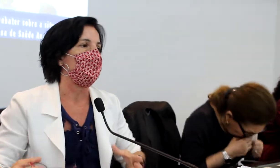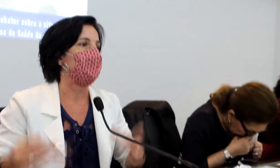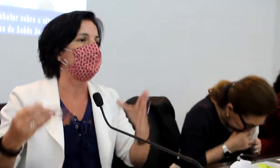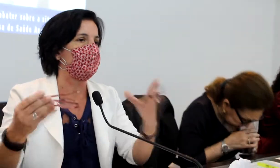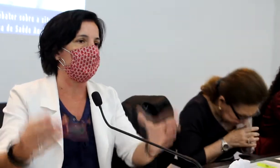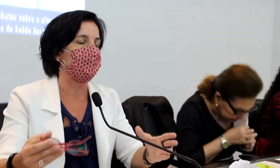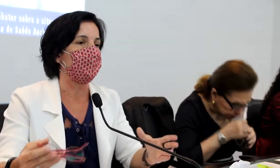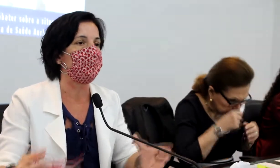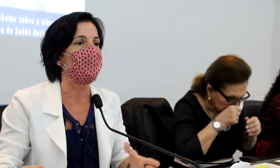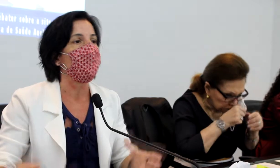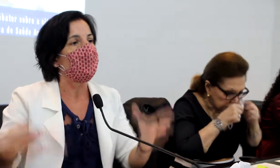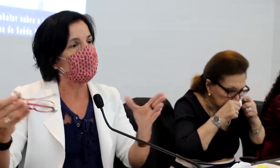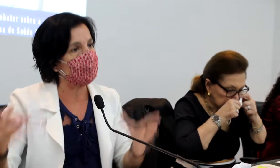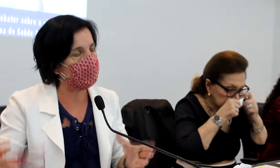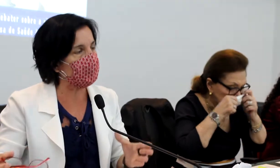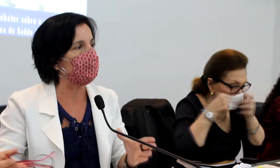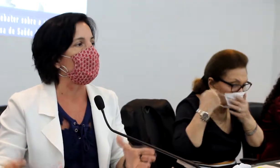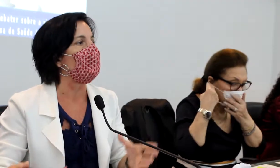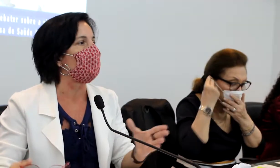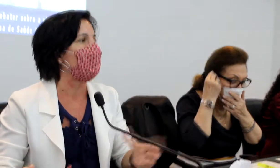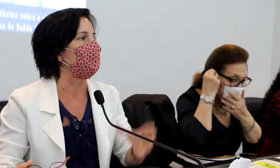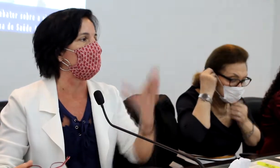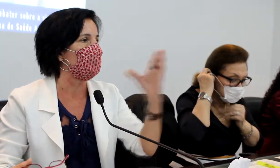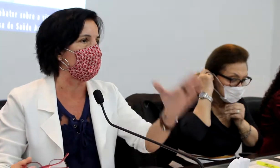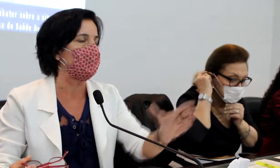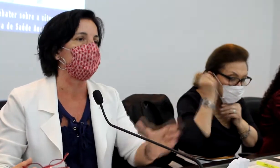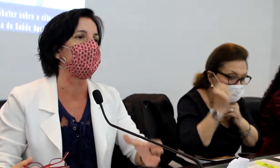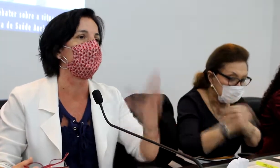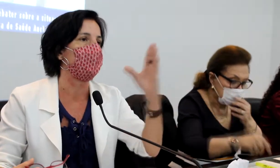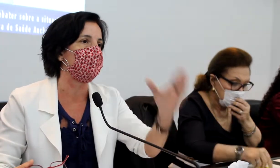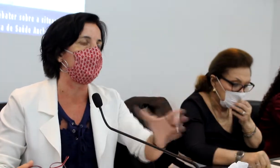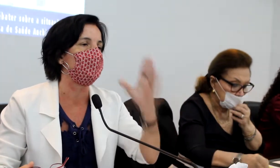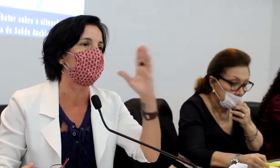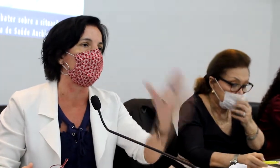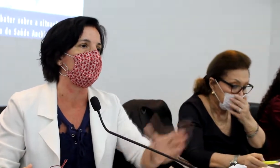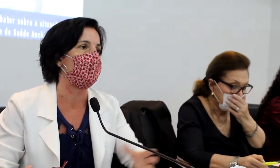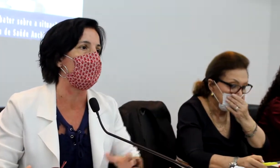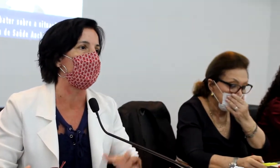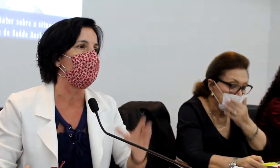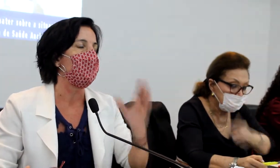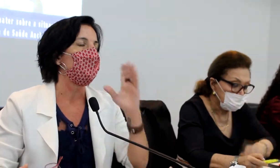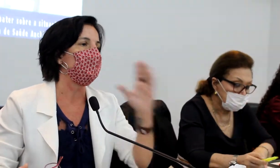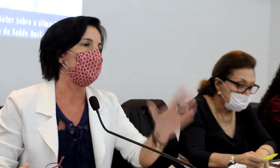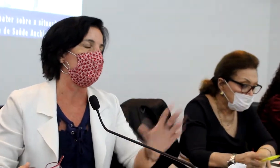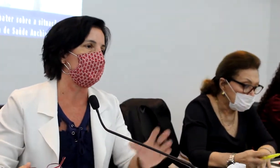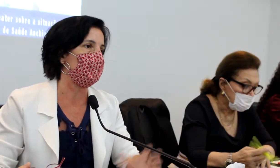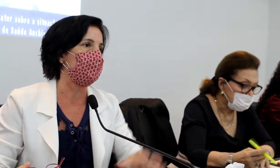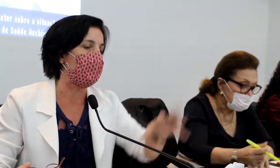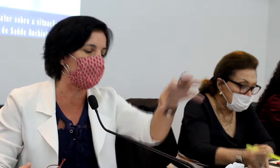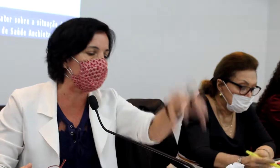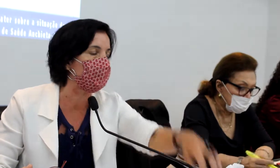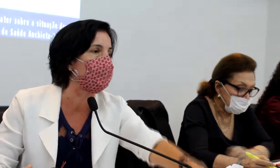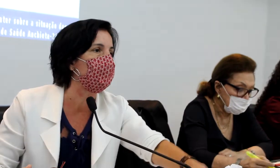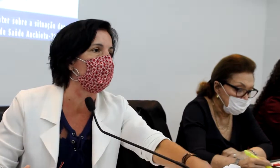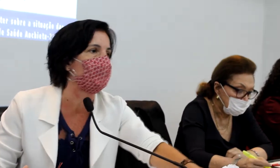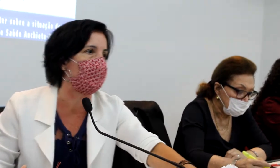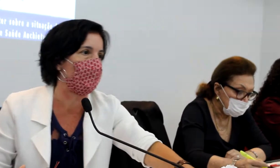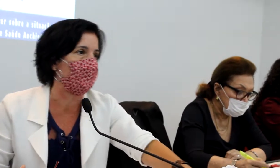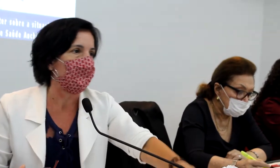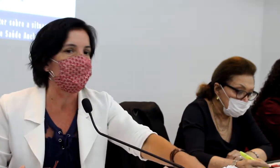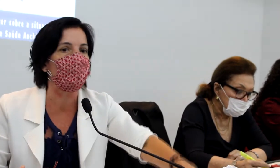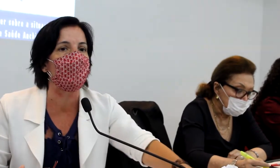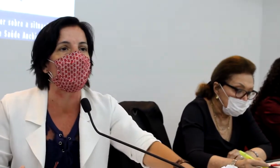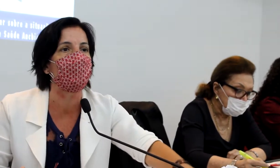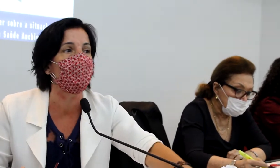ofertado nessa indenização, constrói então um prédio de uma habitação decente, popular, interesse social naquele